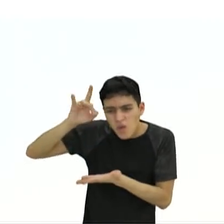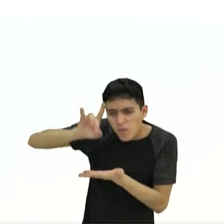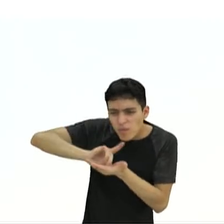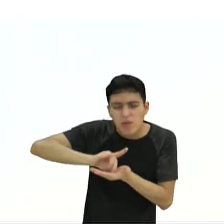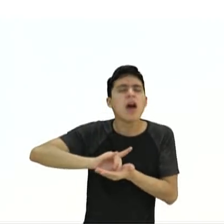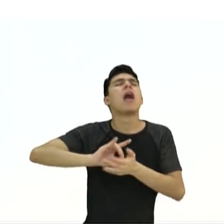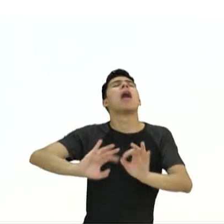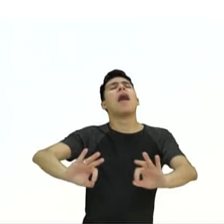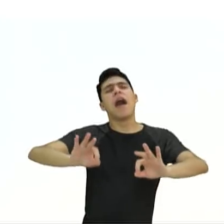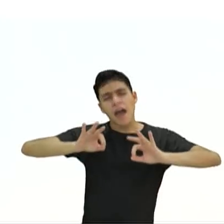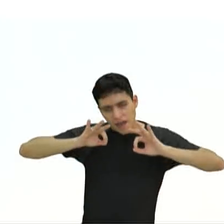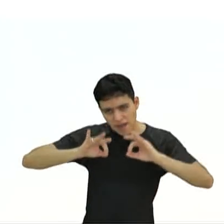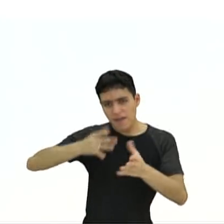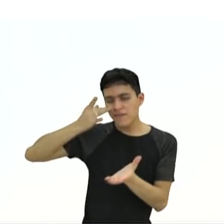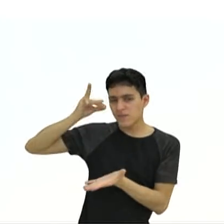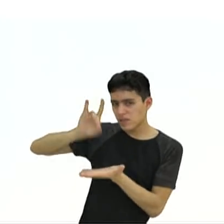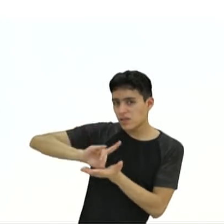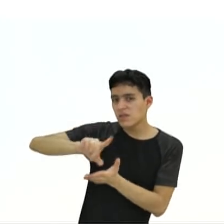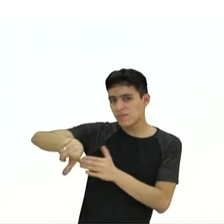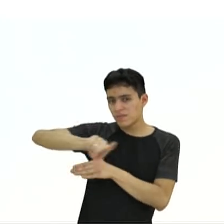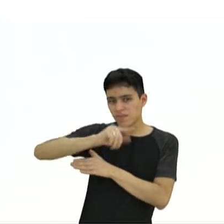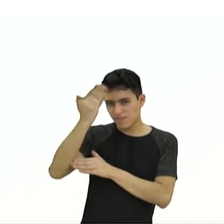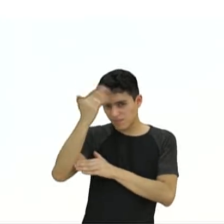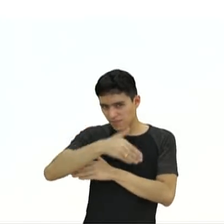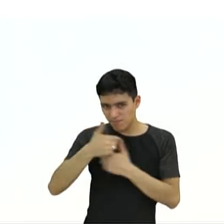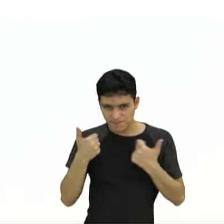informação que você está respondendo.